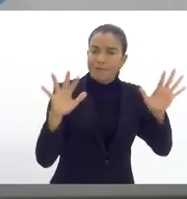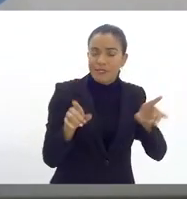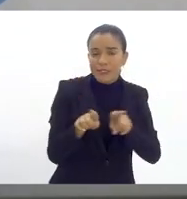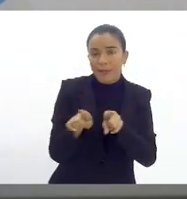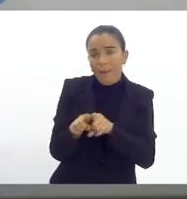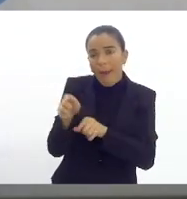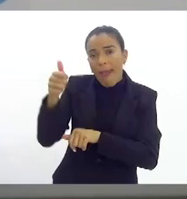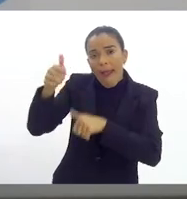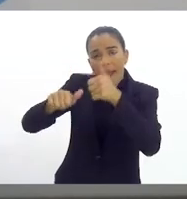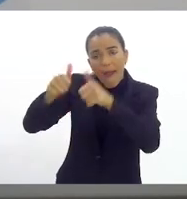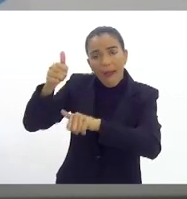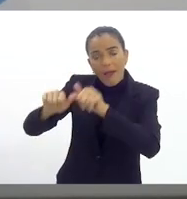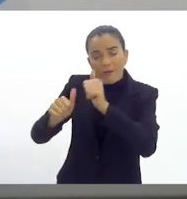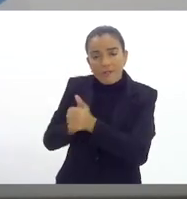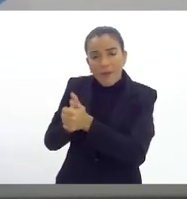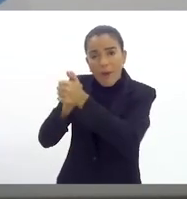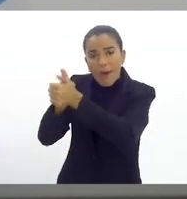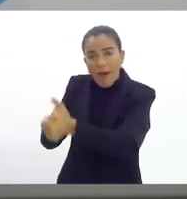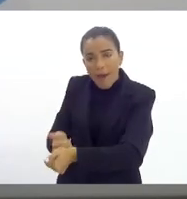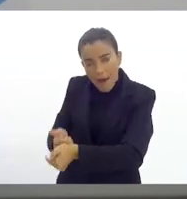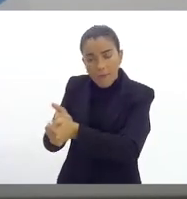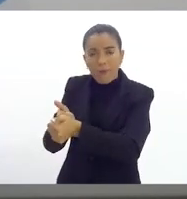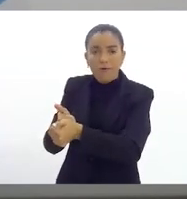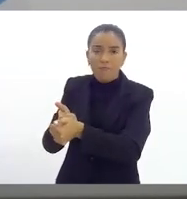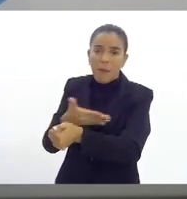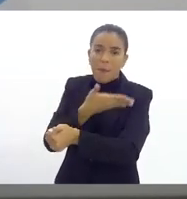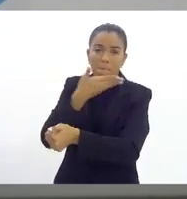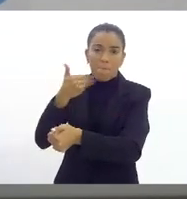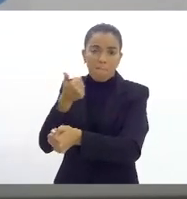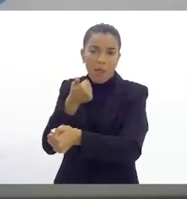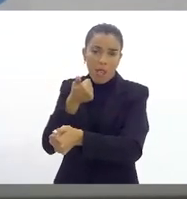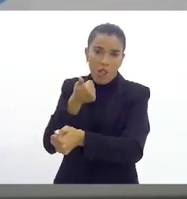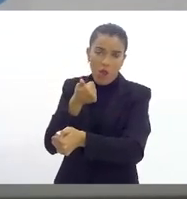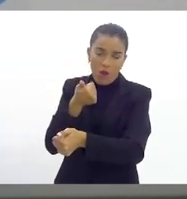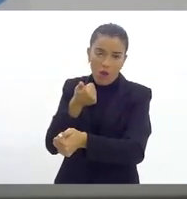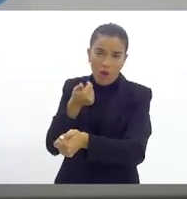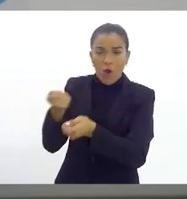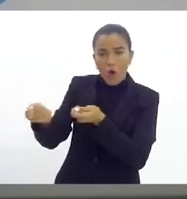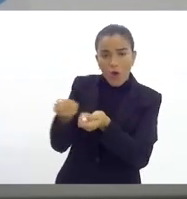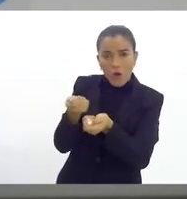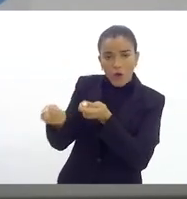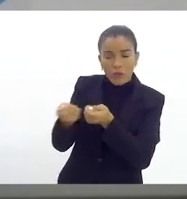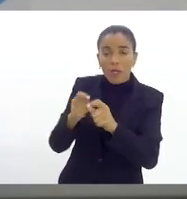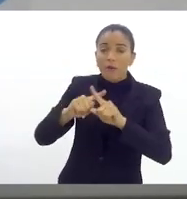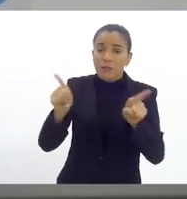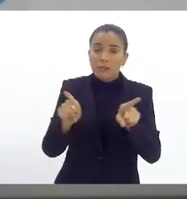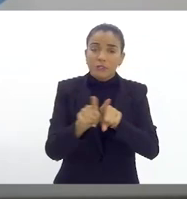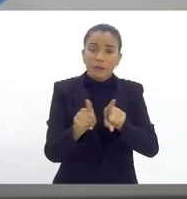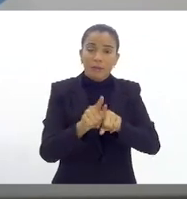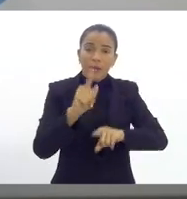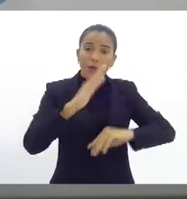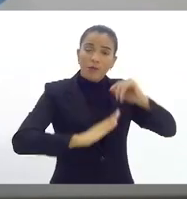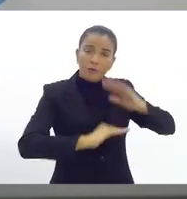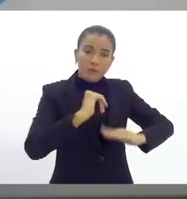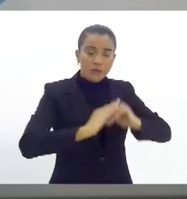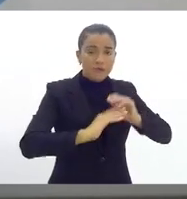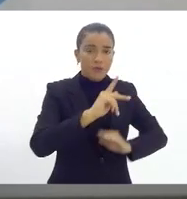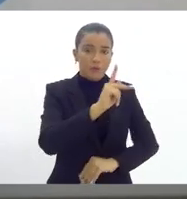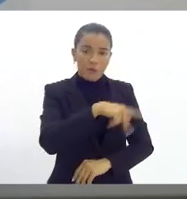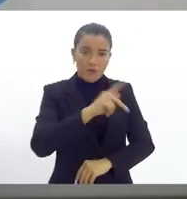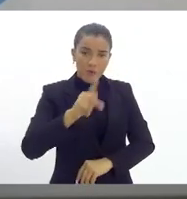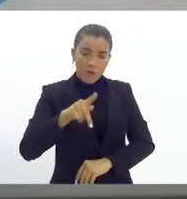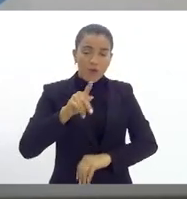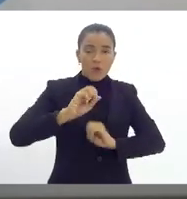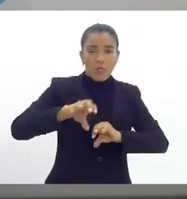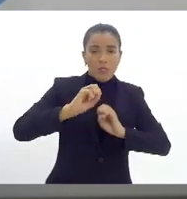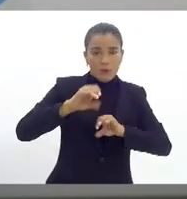as suas avaliações acompanhadas de forma melhor detida mas também sobre os profissionais é docentes do ensino